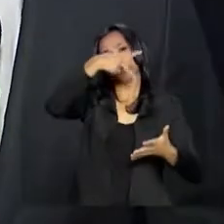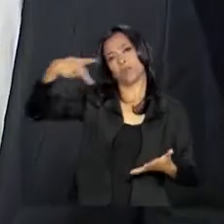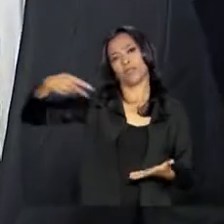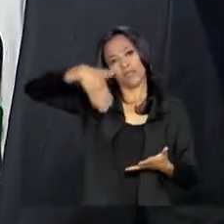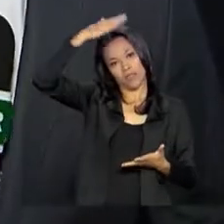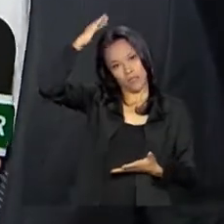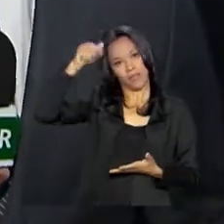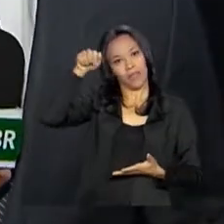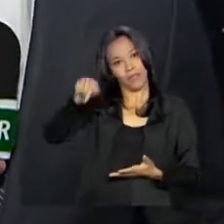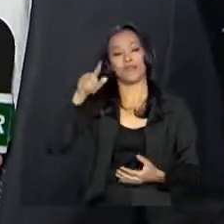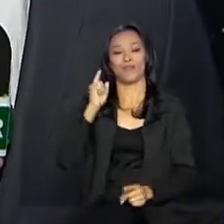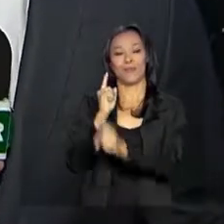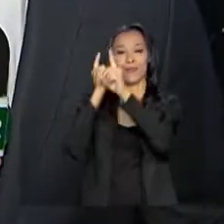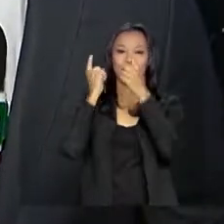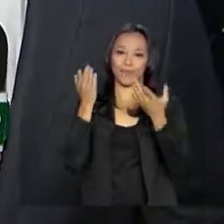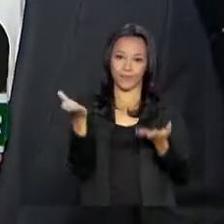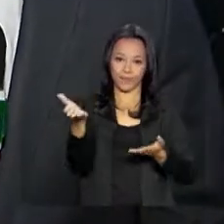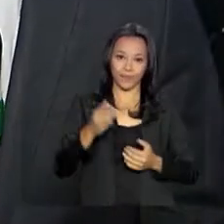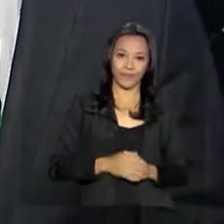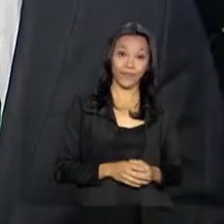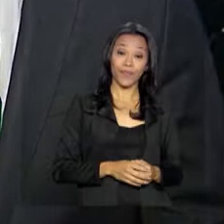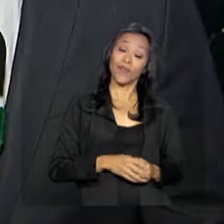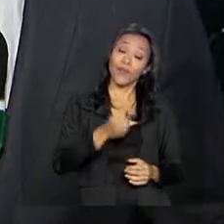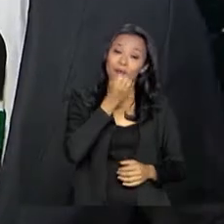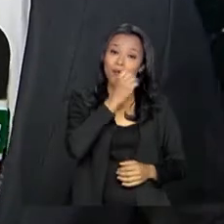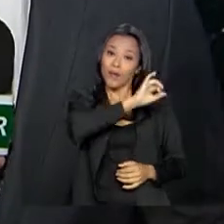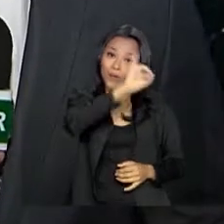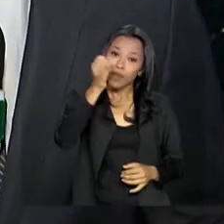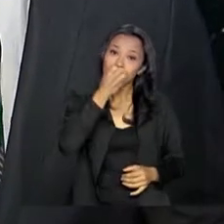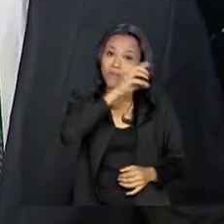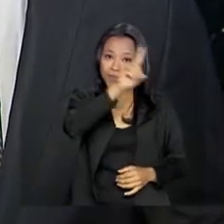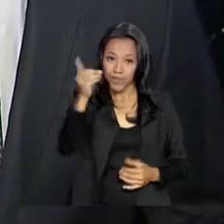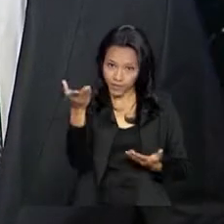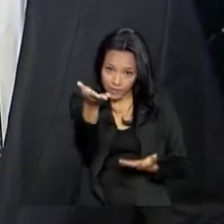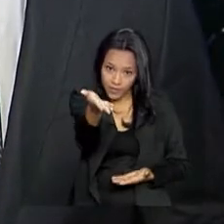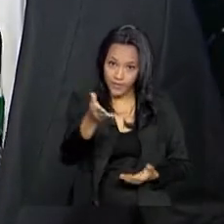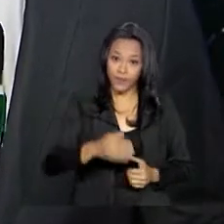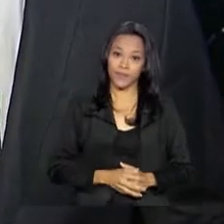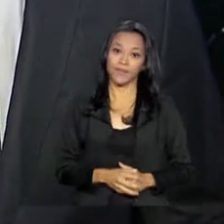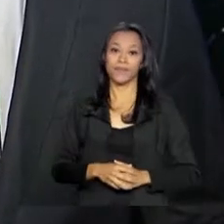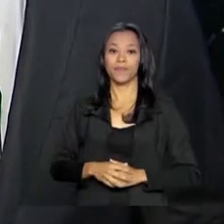no congresso do aço o leandro bom dia com você